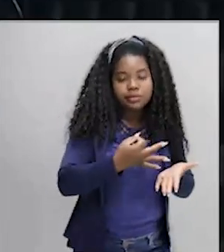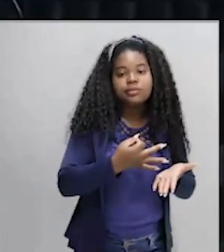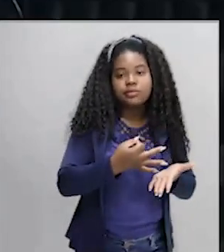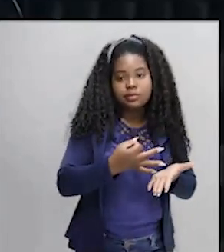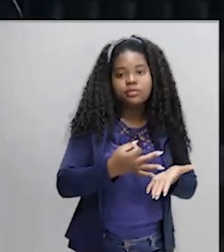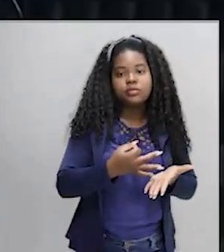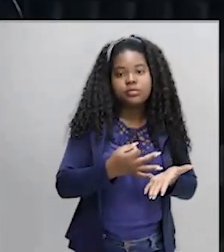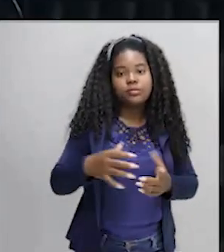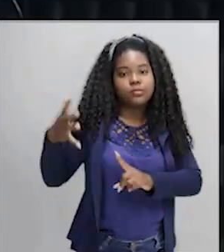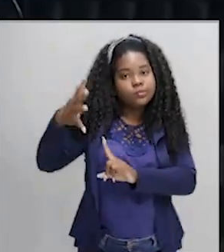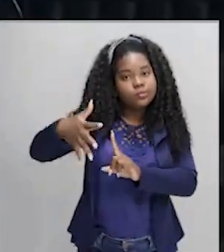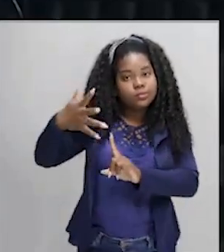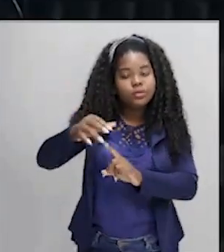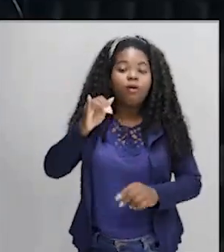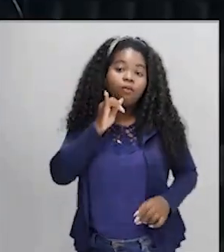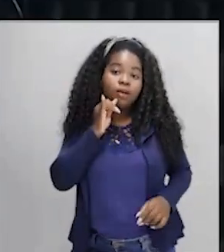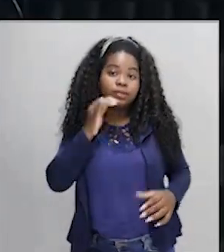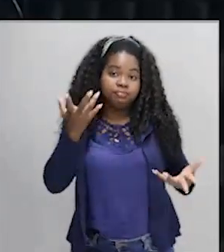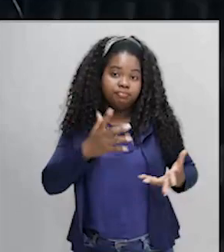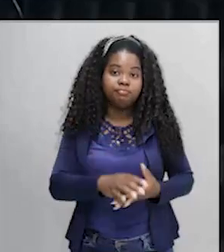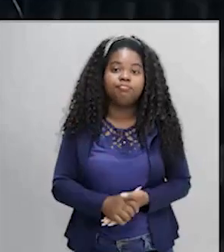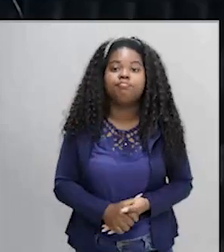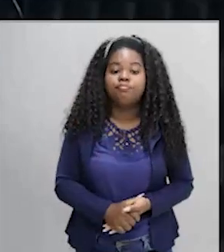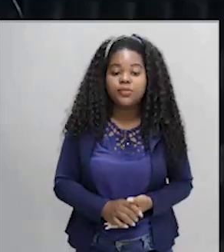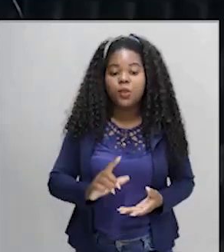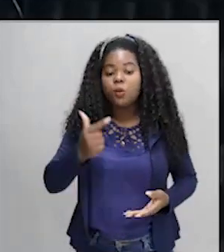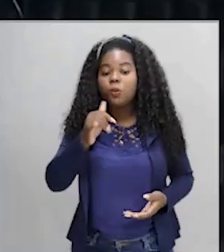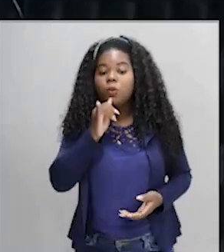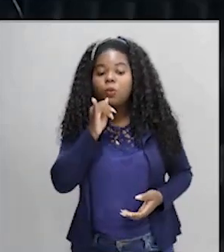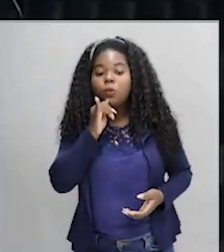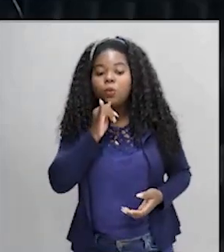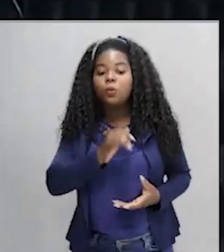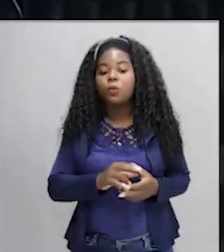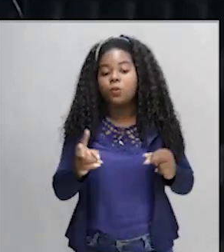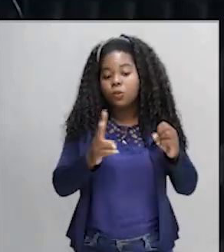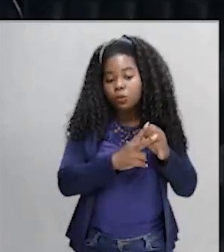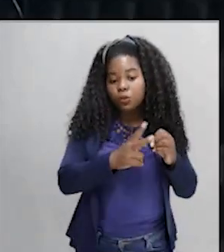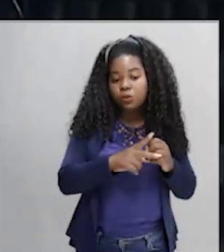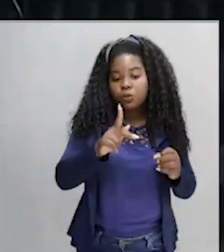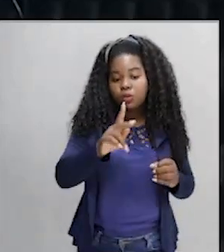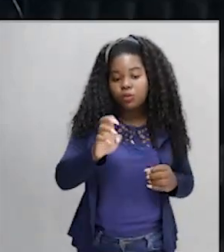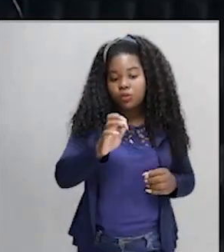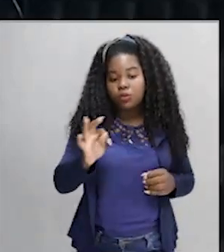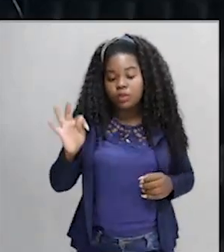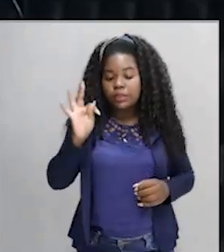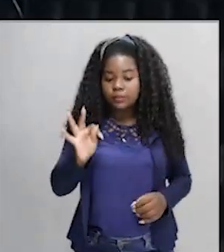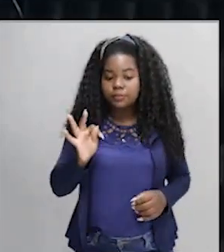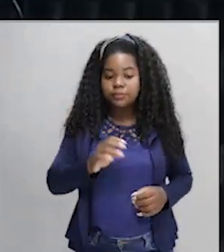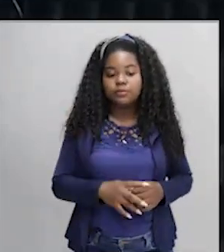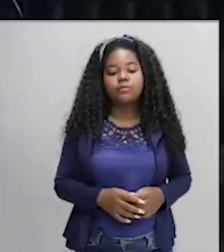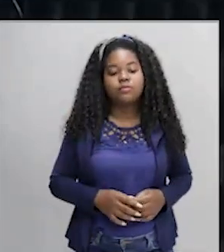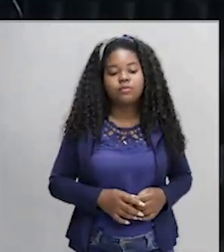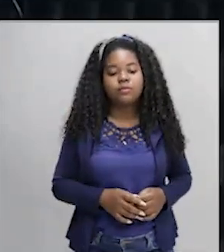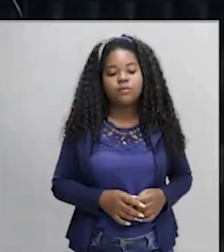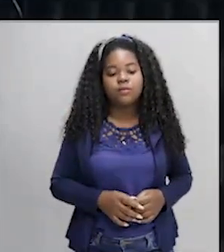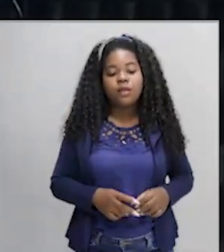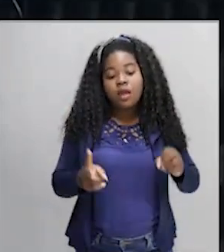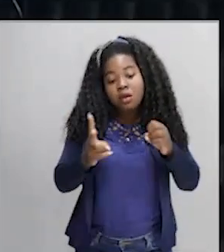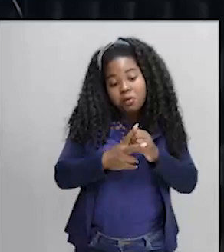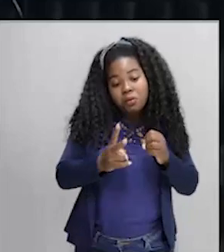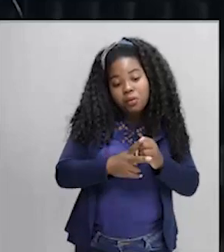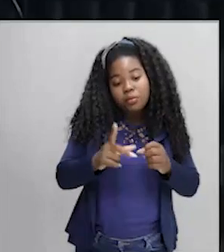são exemplos que nós podemos utilizar. Olha outro exemplo aqui com o verbo get. O verbo get é um dos verbos que mais